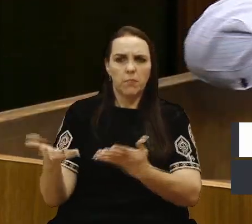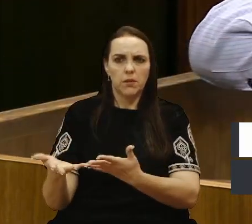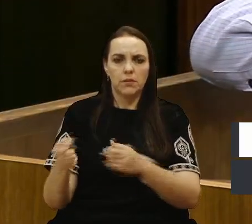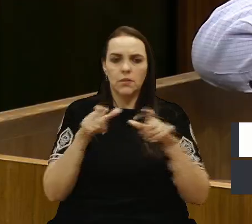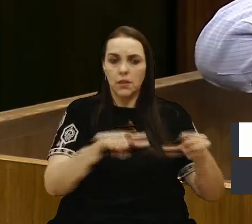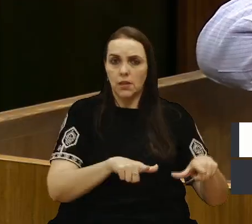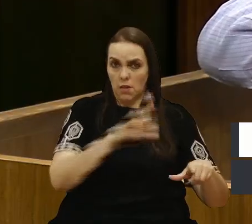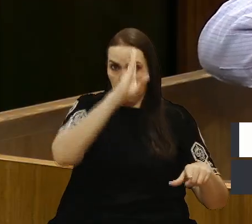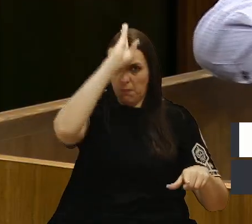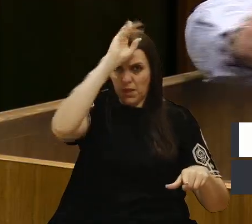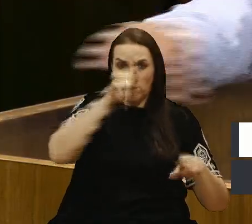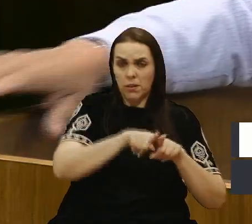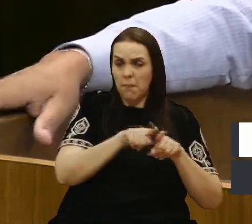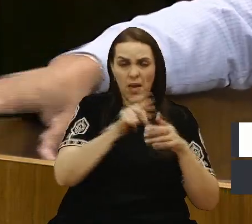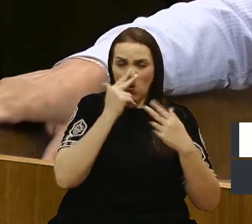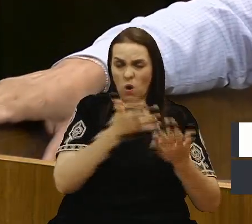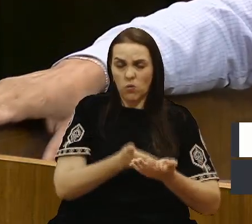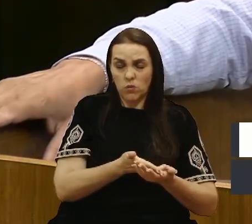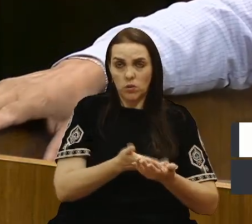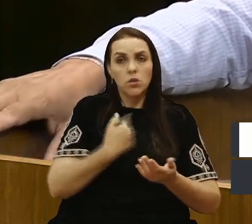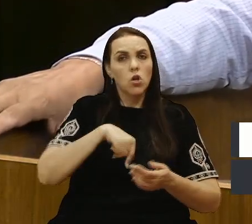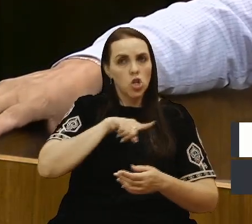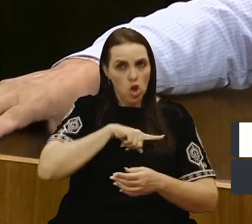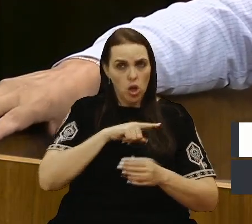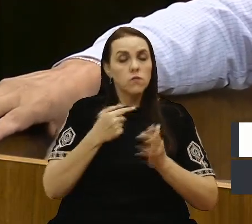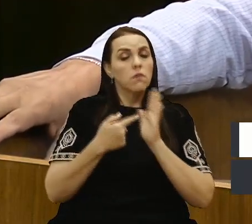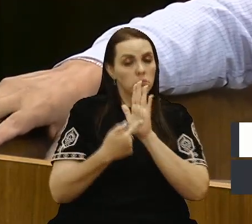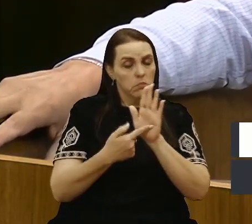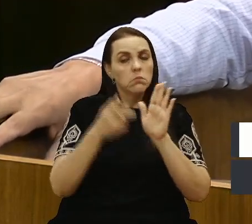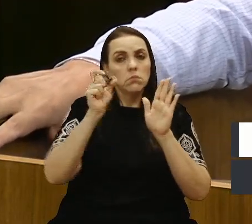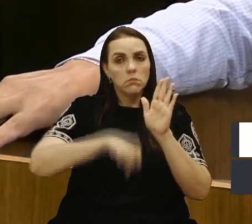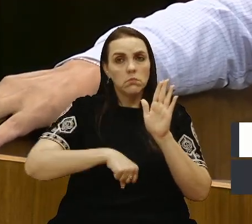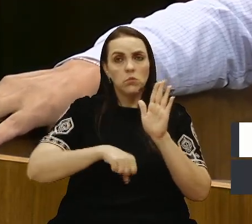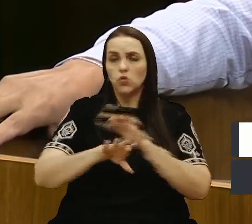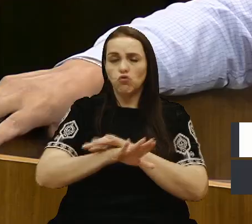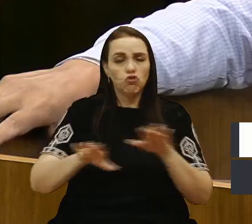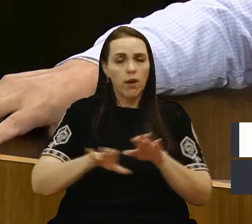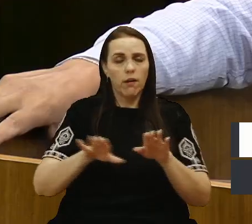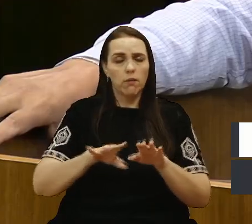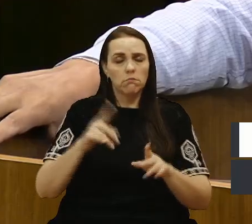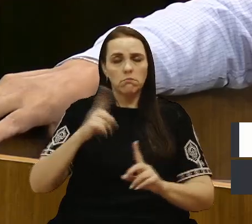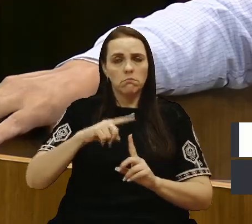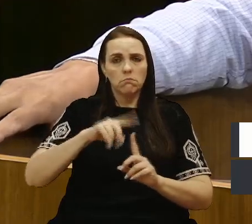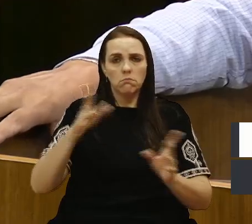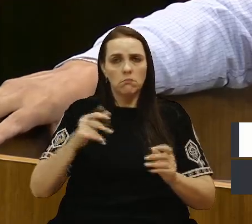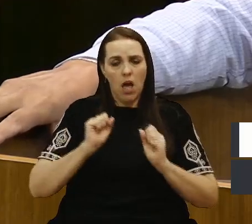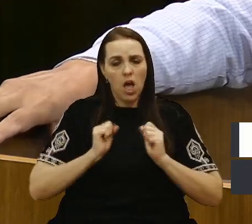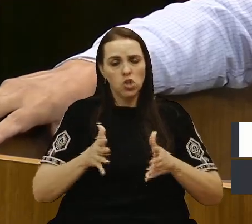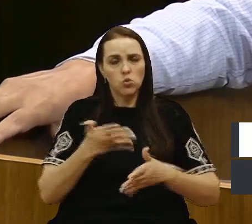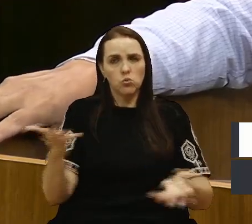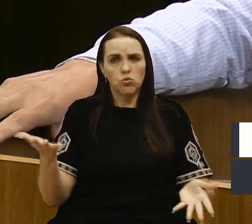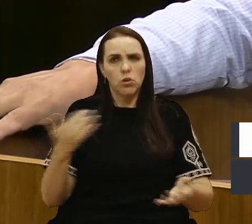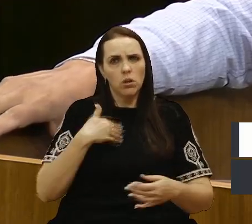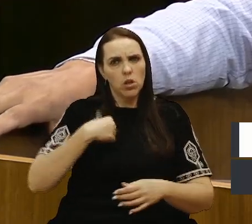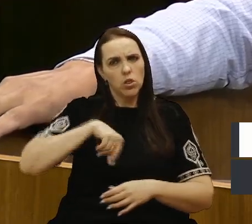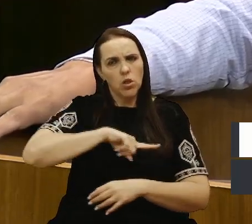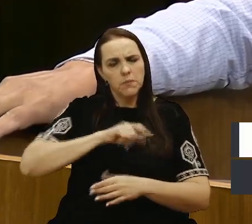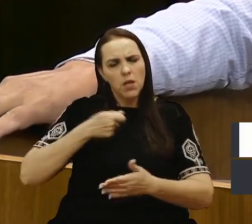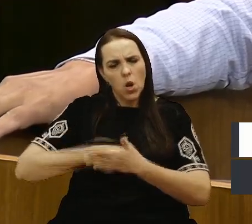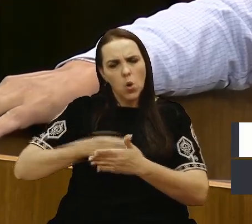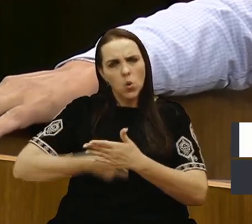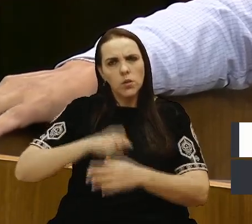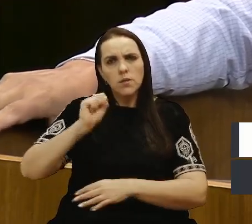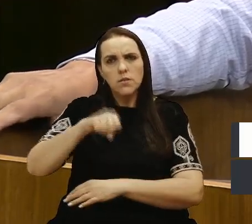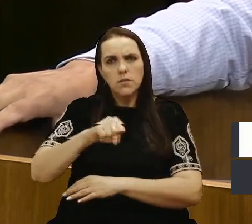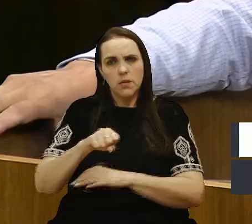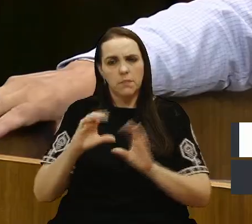a mesma coisa. Então, a gente vai estar expondo aqui porque chega desse tipo de atitude. Eu acho que a gente tem que lutar, sim, pela